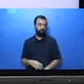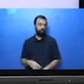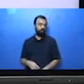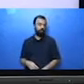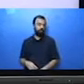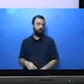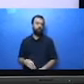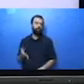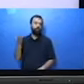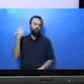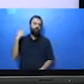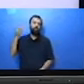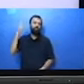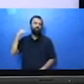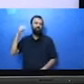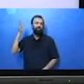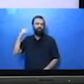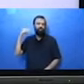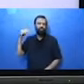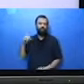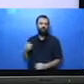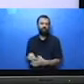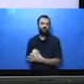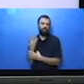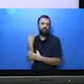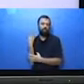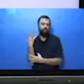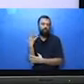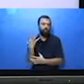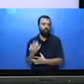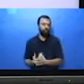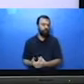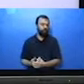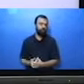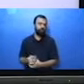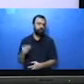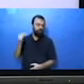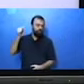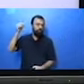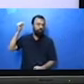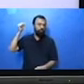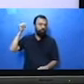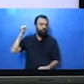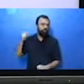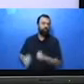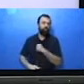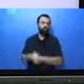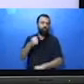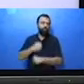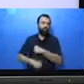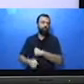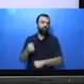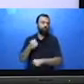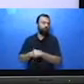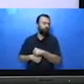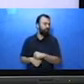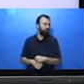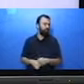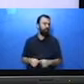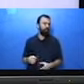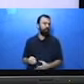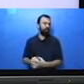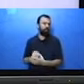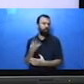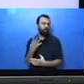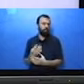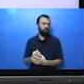formação muito antiga. Então, ele foi formado há poucos anos, ele foi formado há milhares de anos, resultando